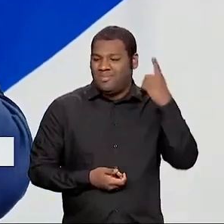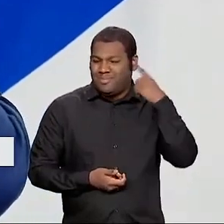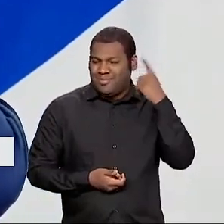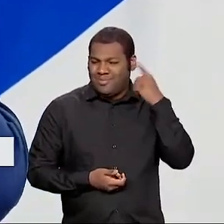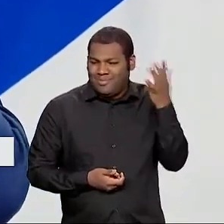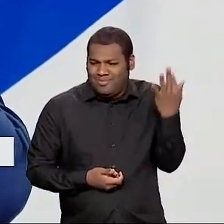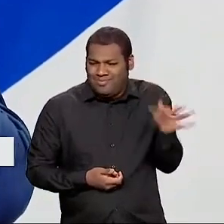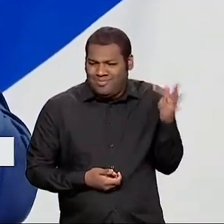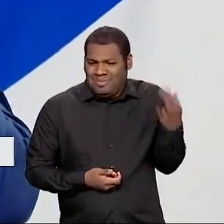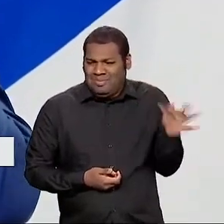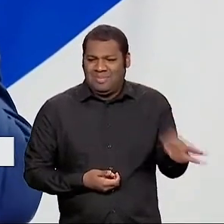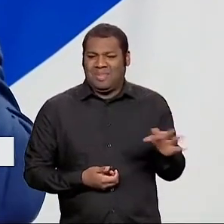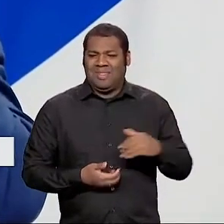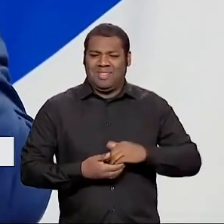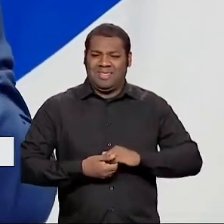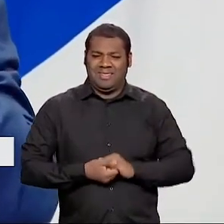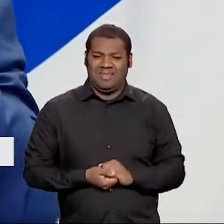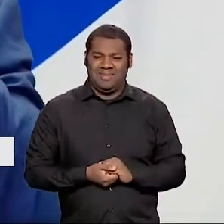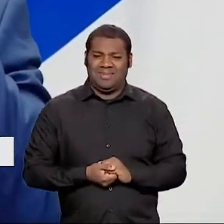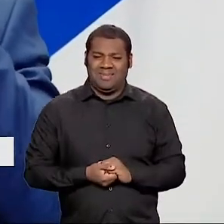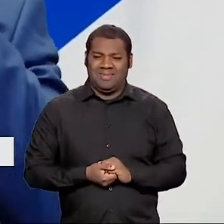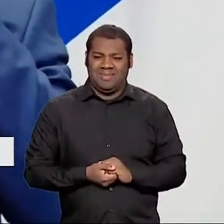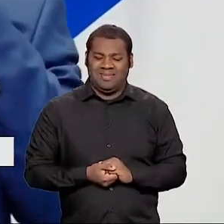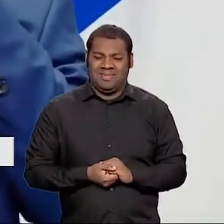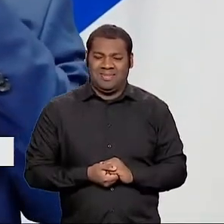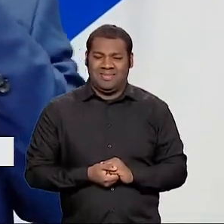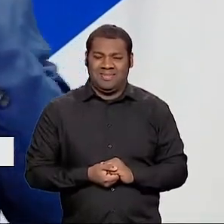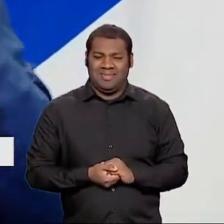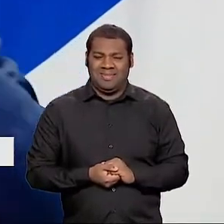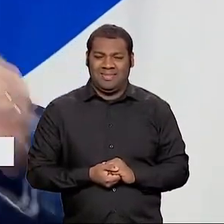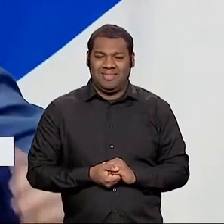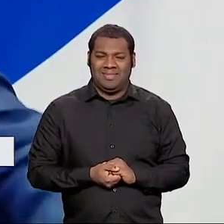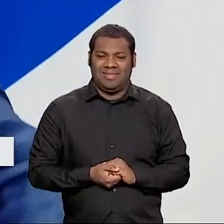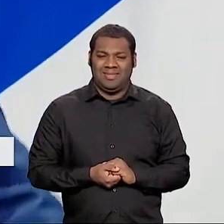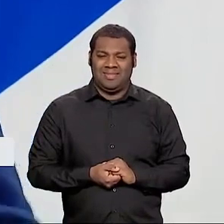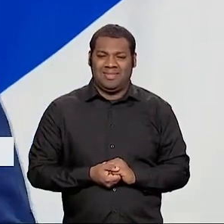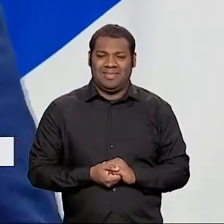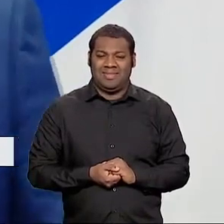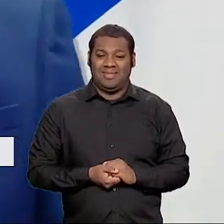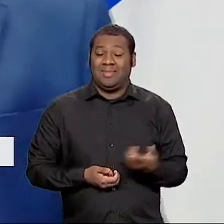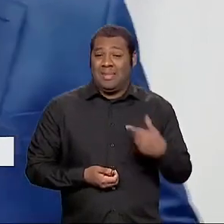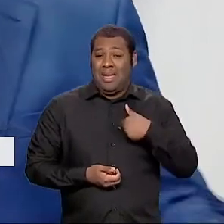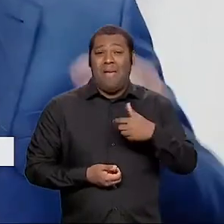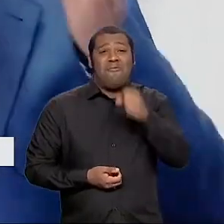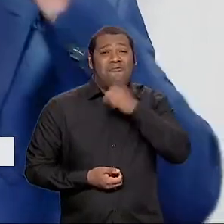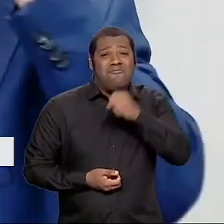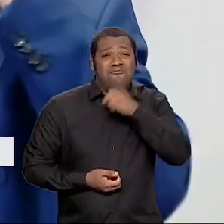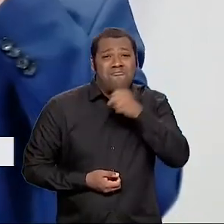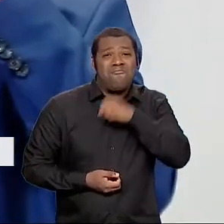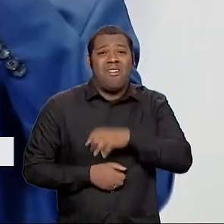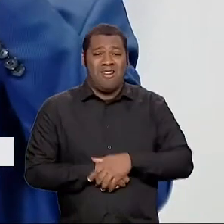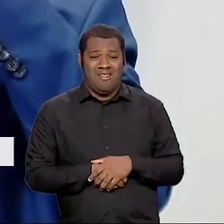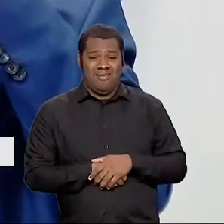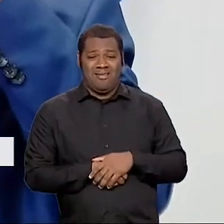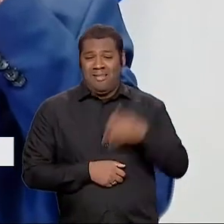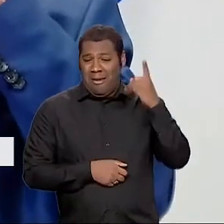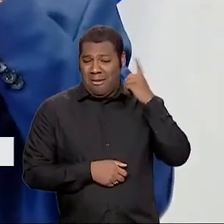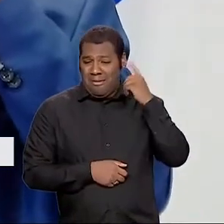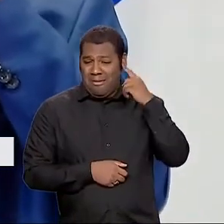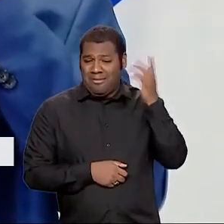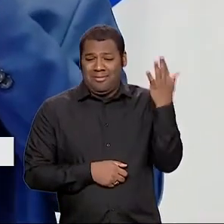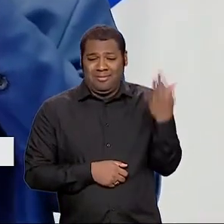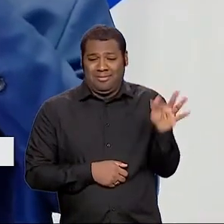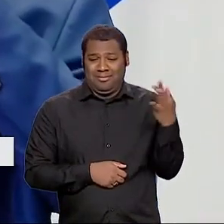aqui é melhor. Esse aqui. Eu sou decide. Se quiser, esse aqui é mais fácil. Porque a idade vai chegando, a orelha vai caindo. Bom dia. Bom